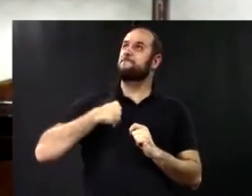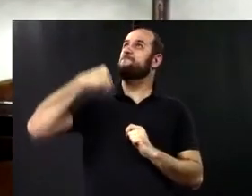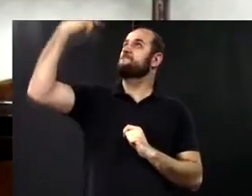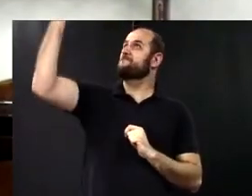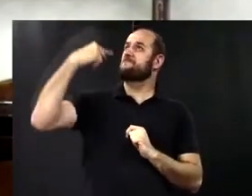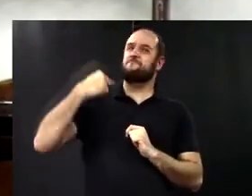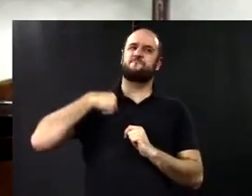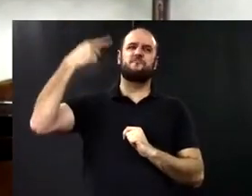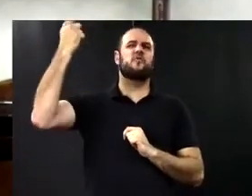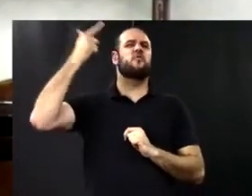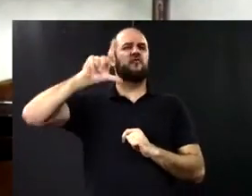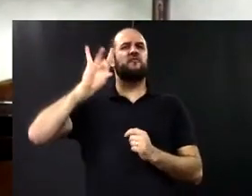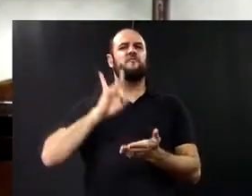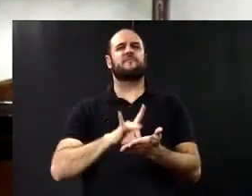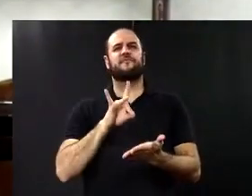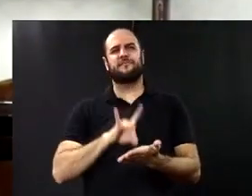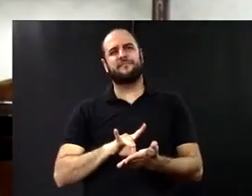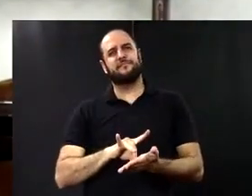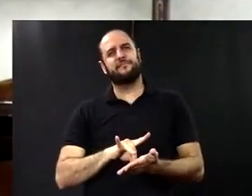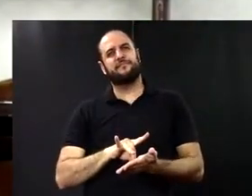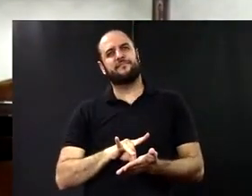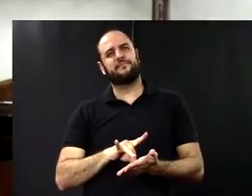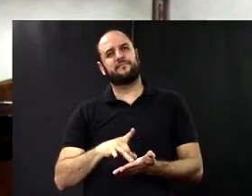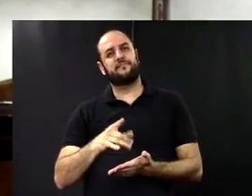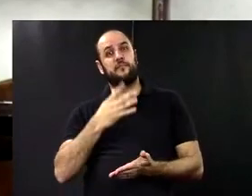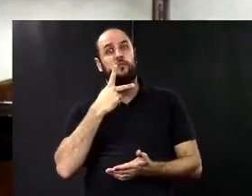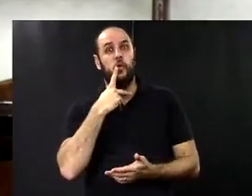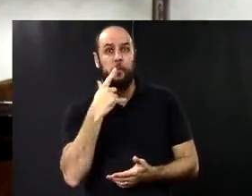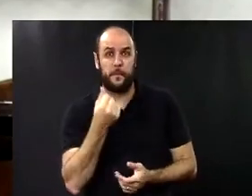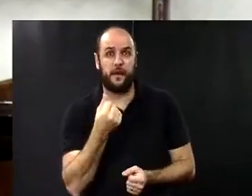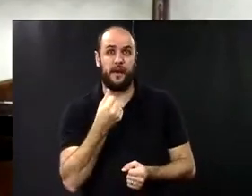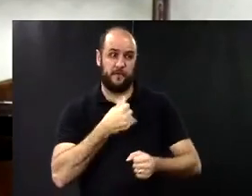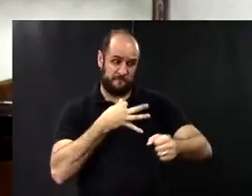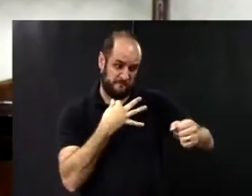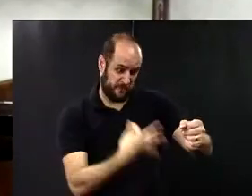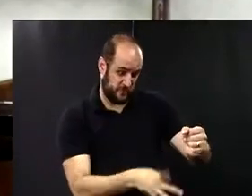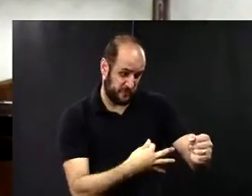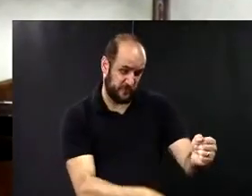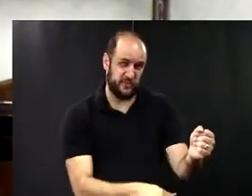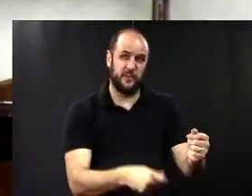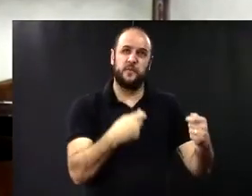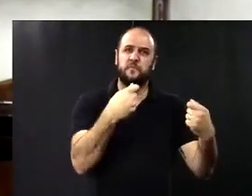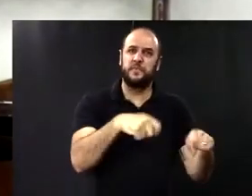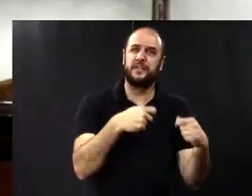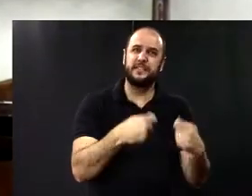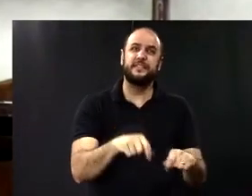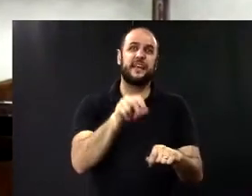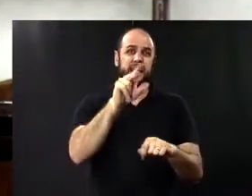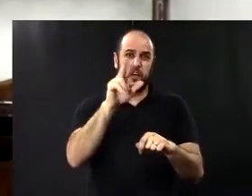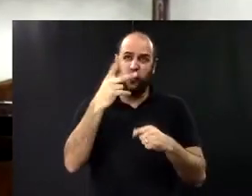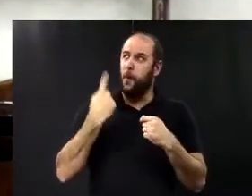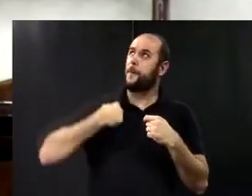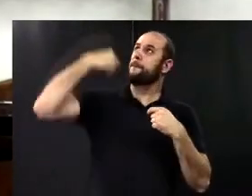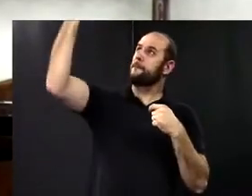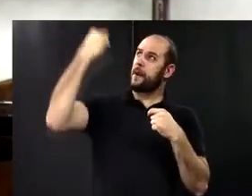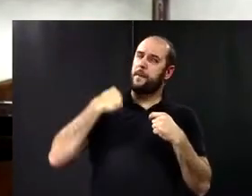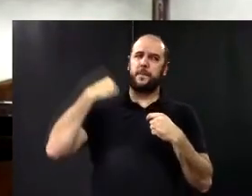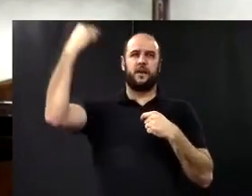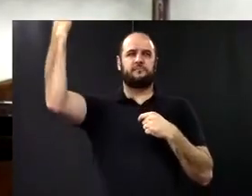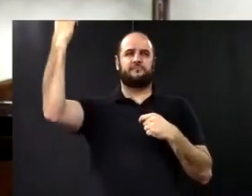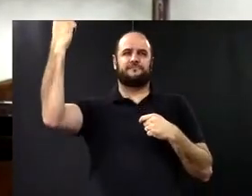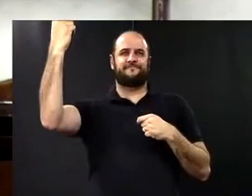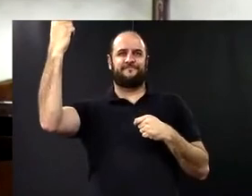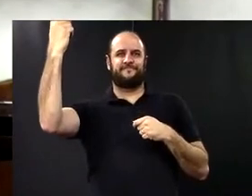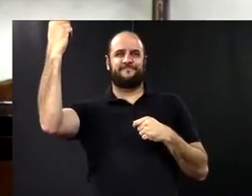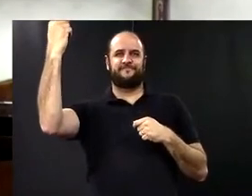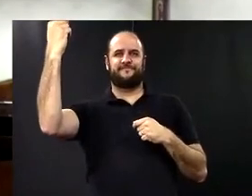for a realidade. A disciplina que o pai terreno aplica ao filho deve ser nos termos da Escritura.